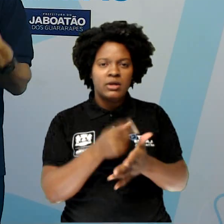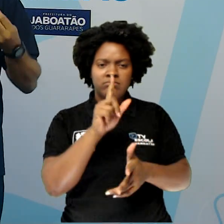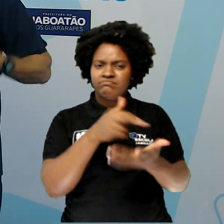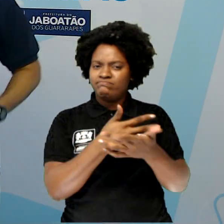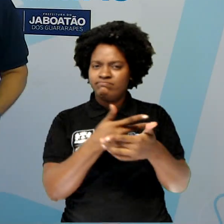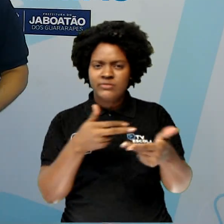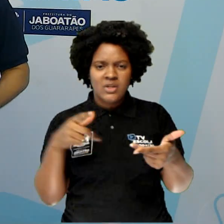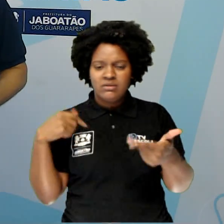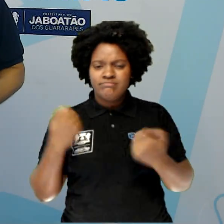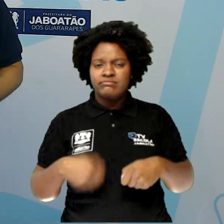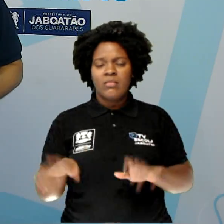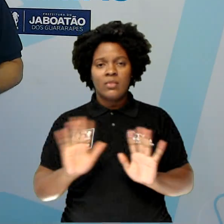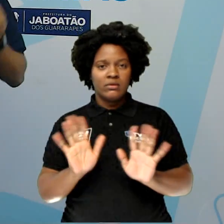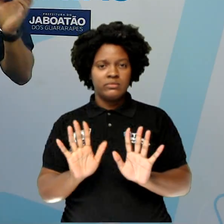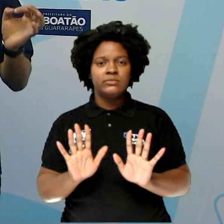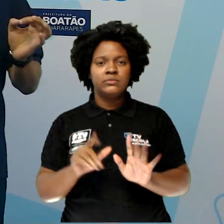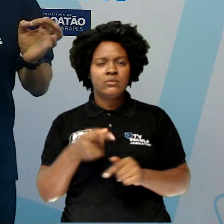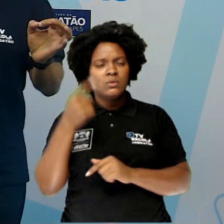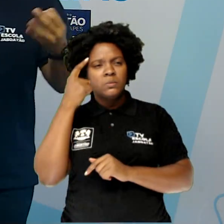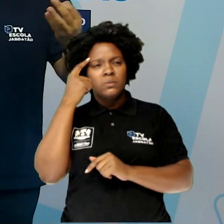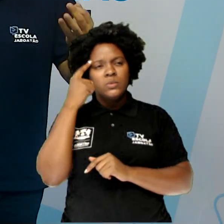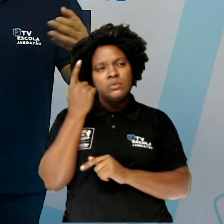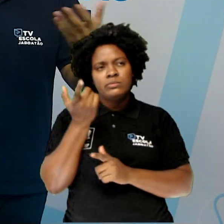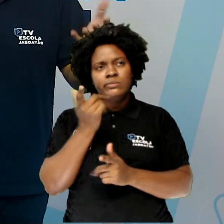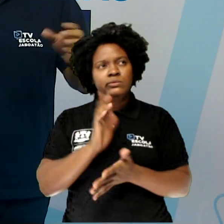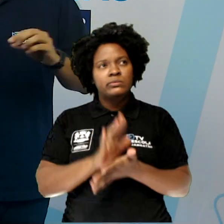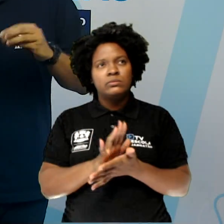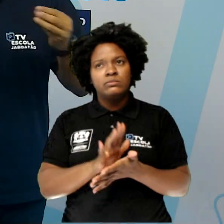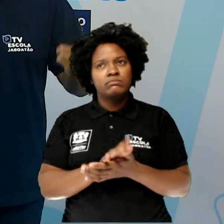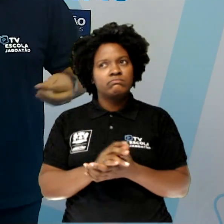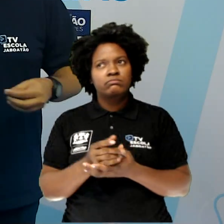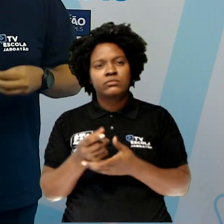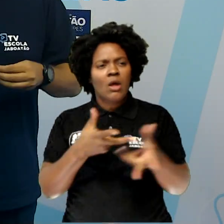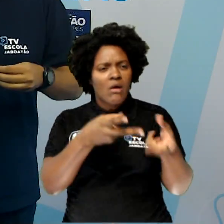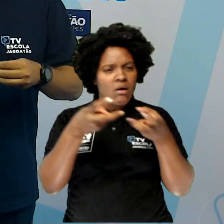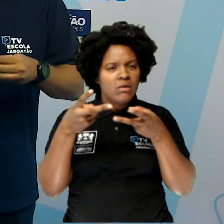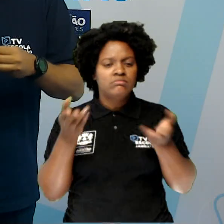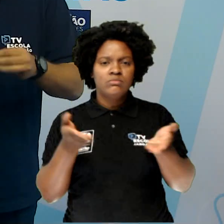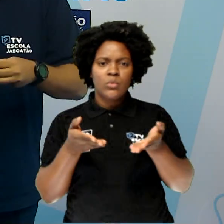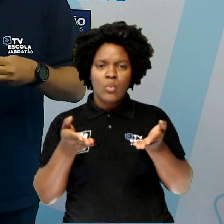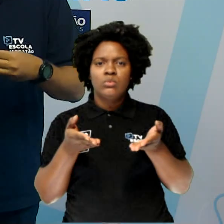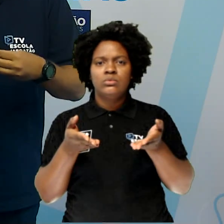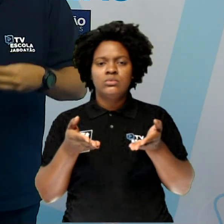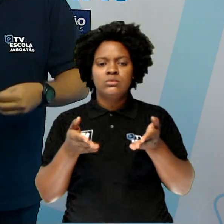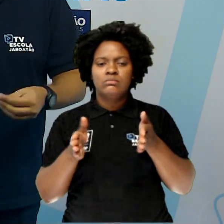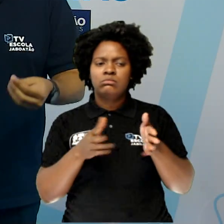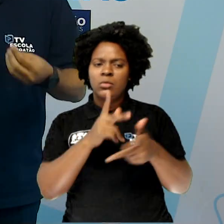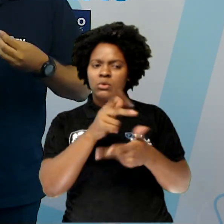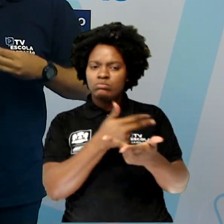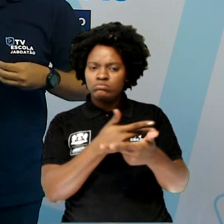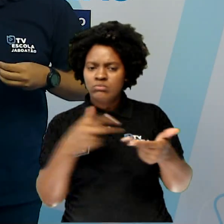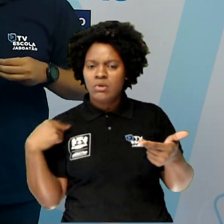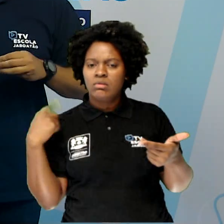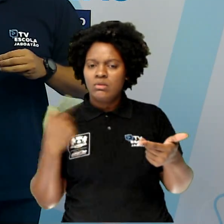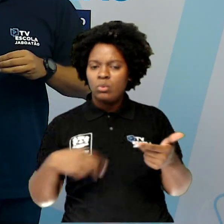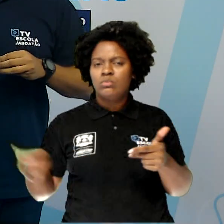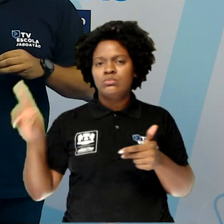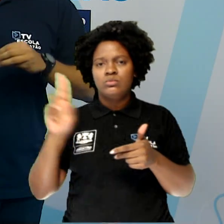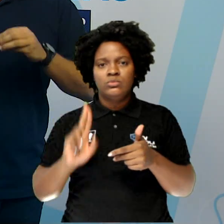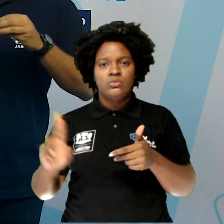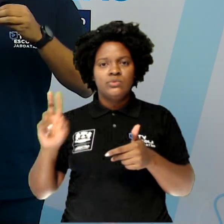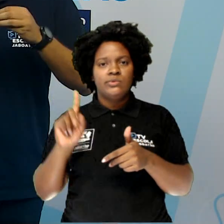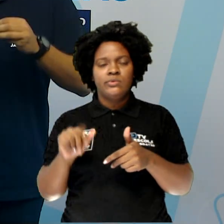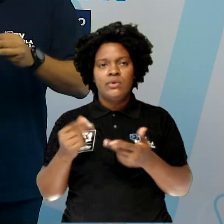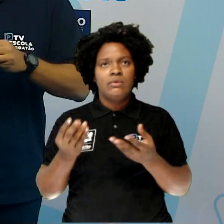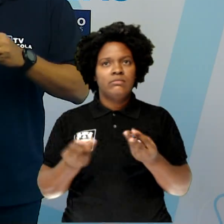não precisa, você já parou para notar, ou já percebeu que hoje parte dos produtos que nós usamos é como se